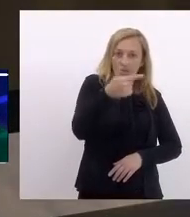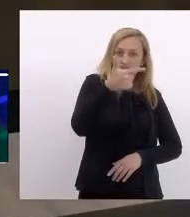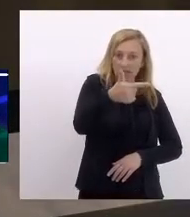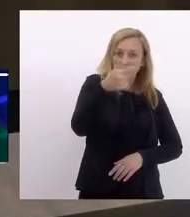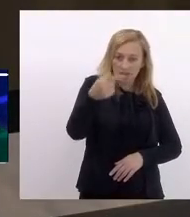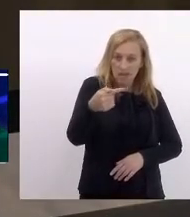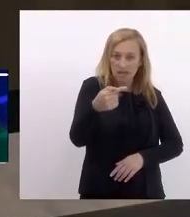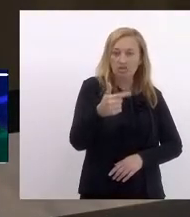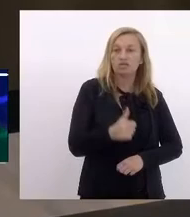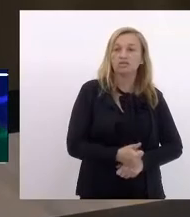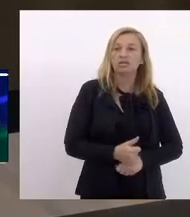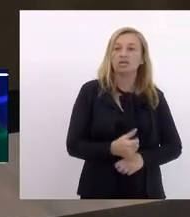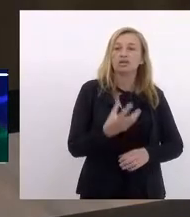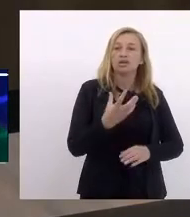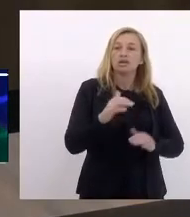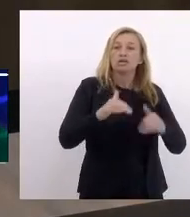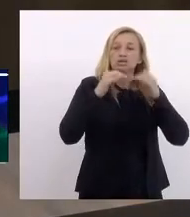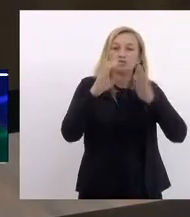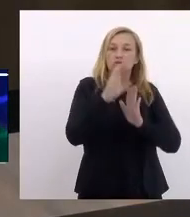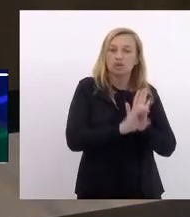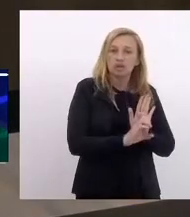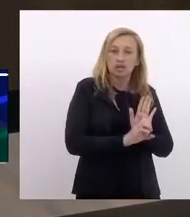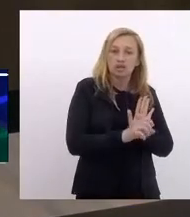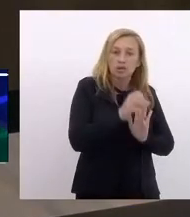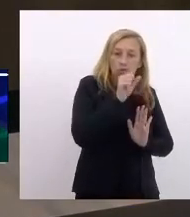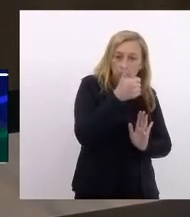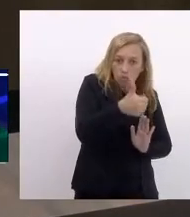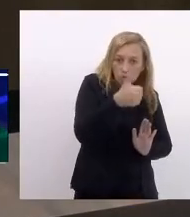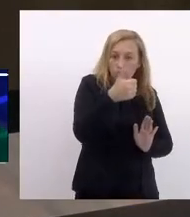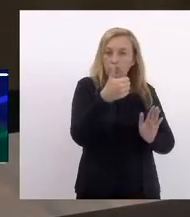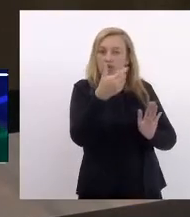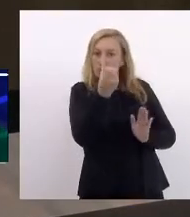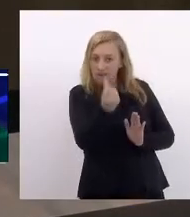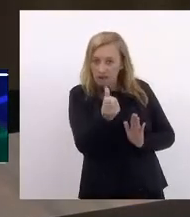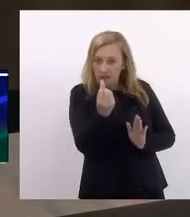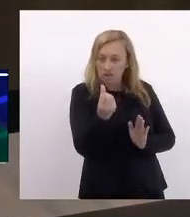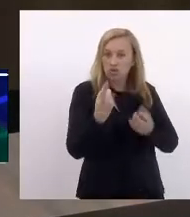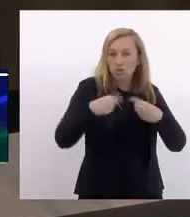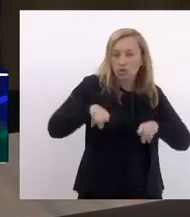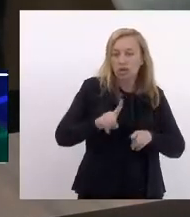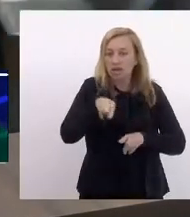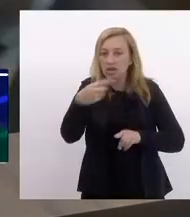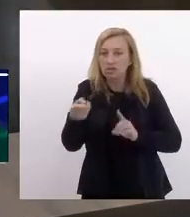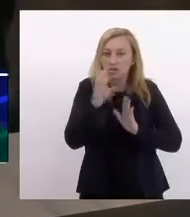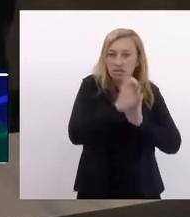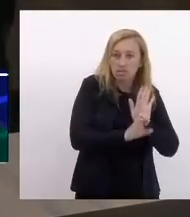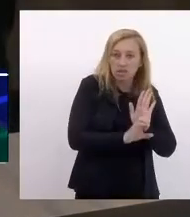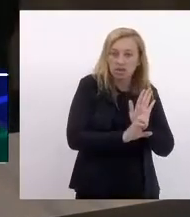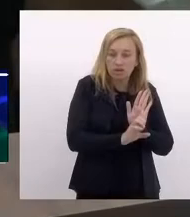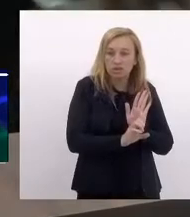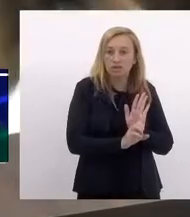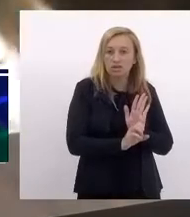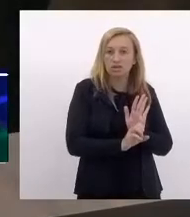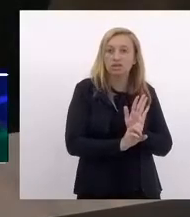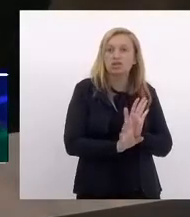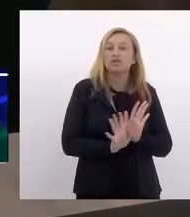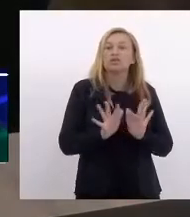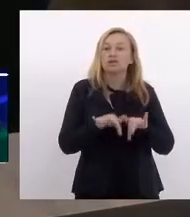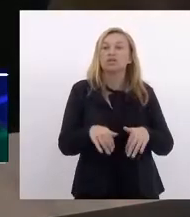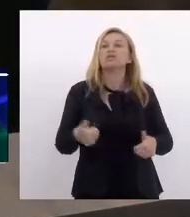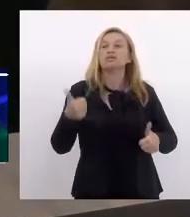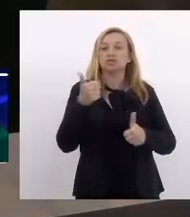e 27, favorável com subemendas aglutinativas, emendas 1 e 6, contrárias às demais emendas, concluindo